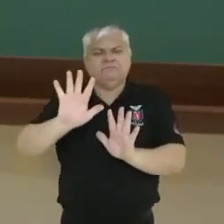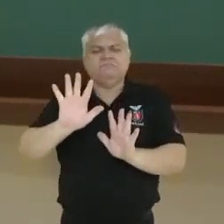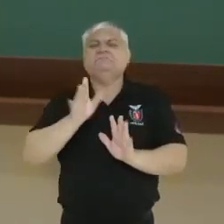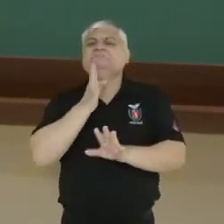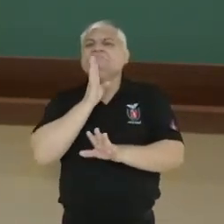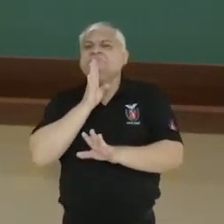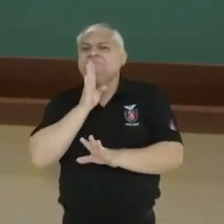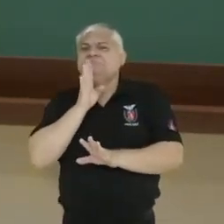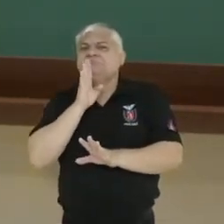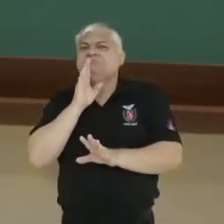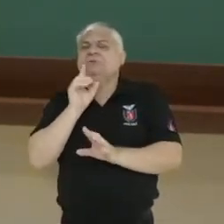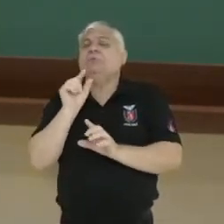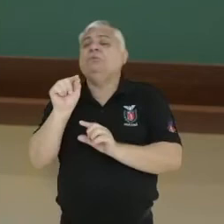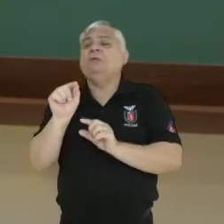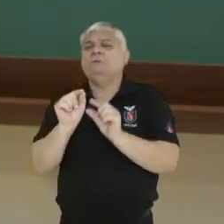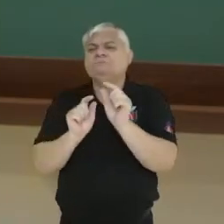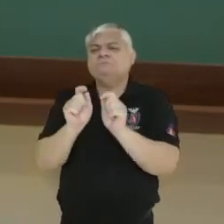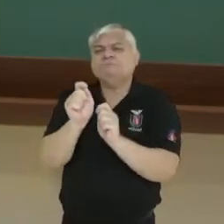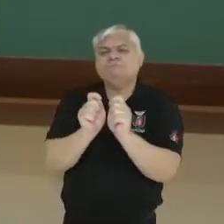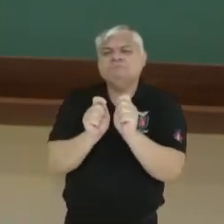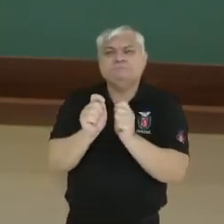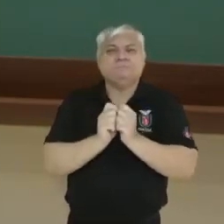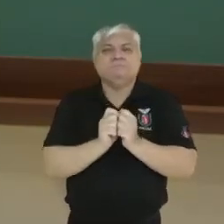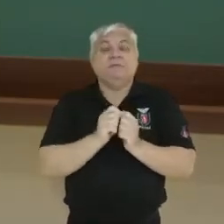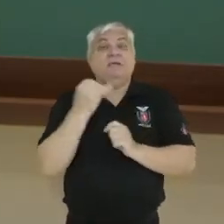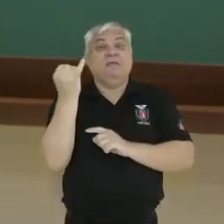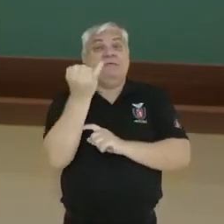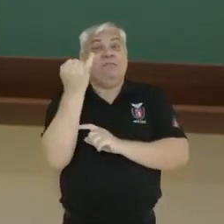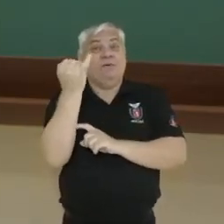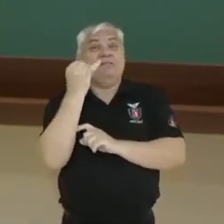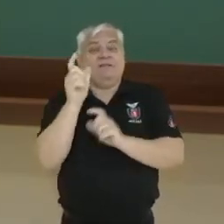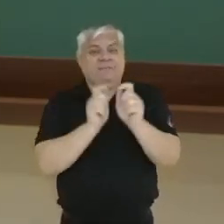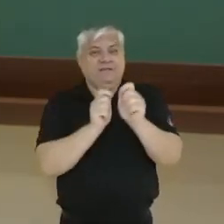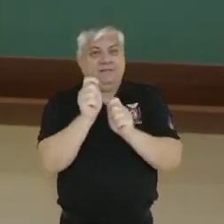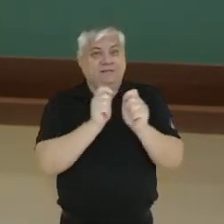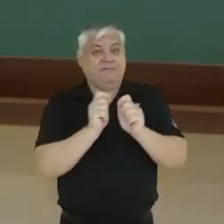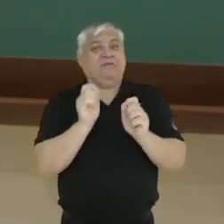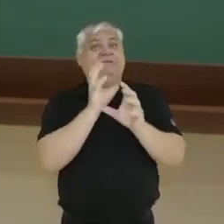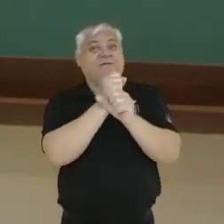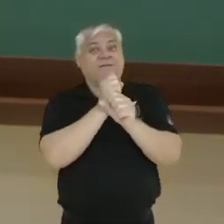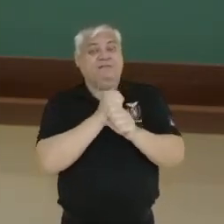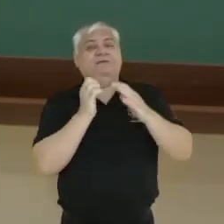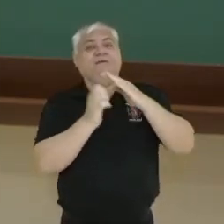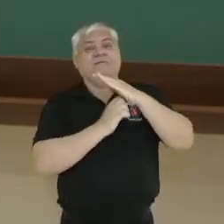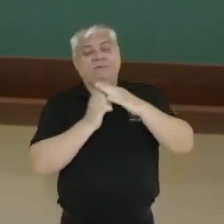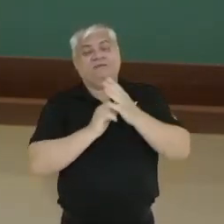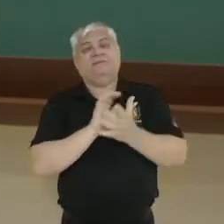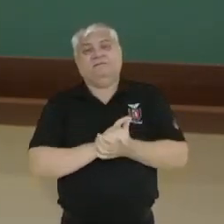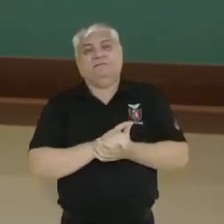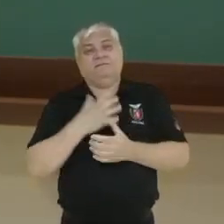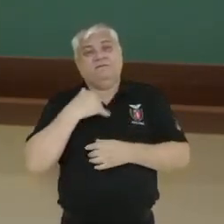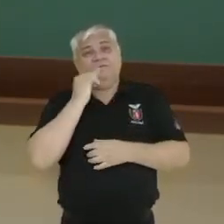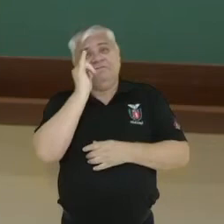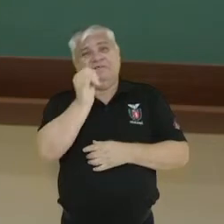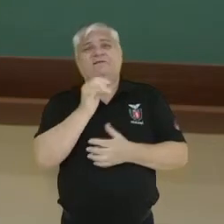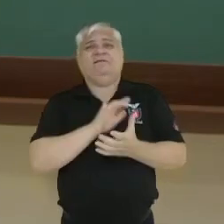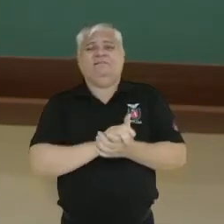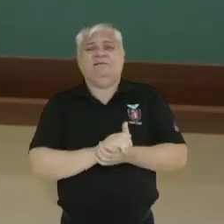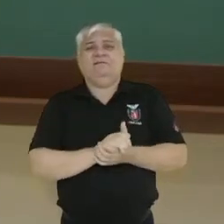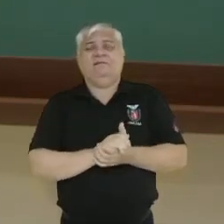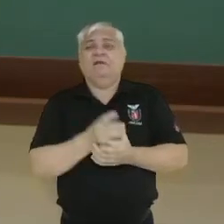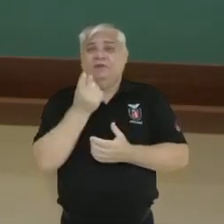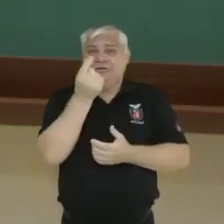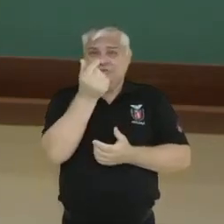muito bem. Por que é importante fazer um planejamento orçamentário da sua empresa? Porque senão, aquilo que eu falei, você vai estar com um